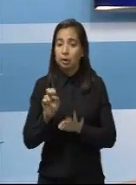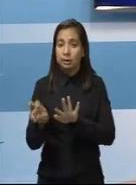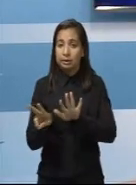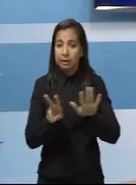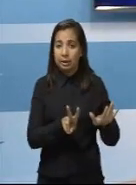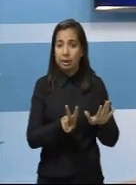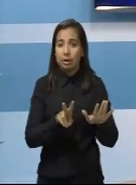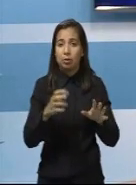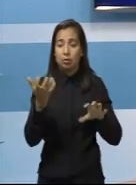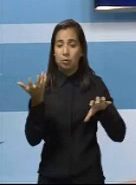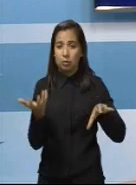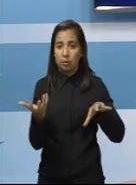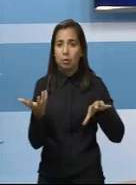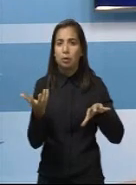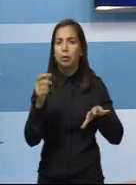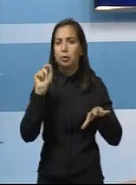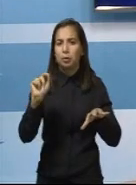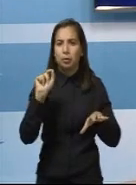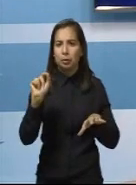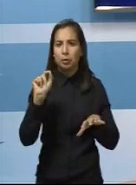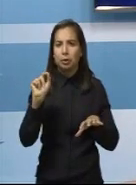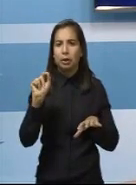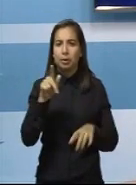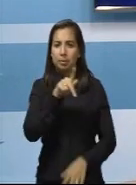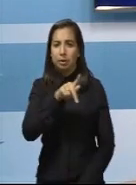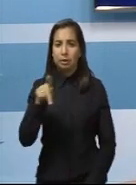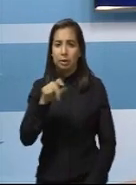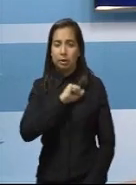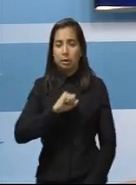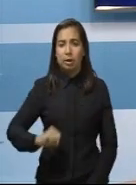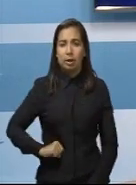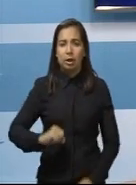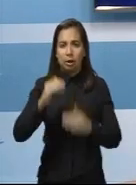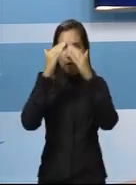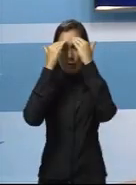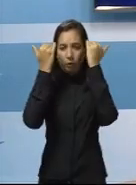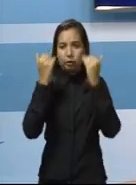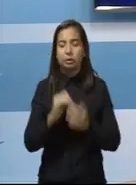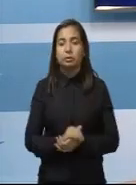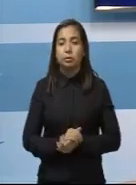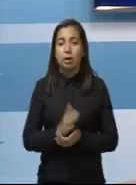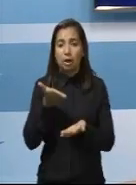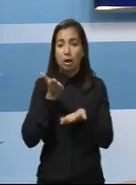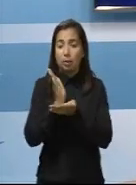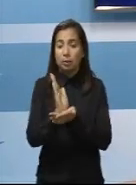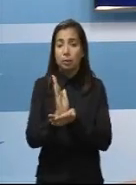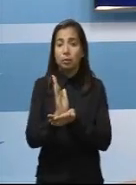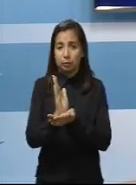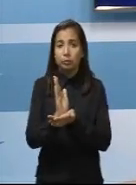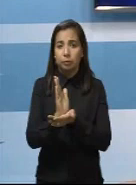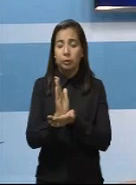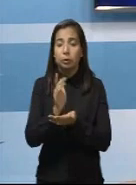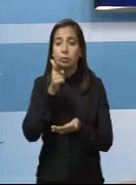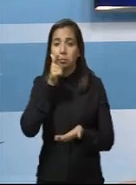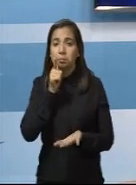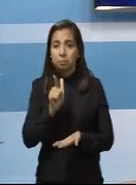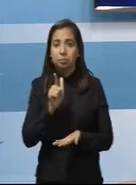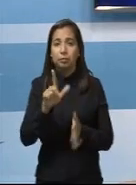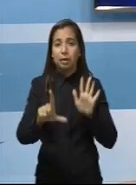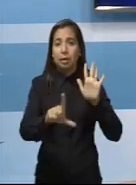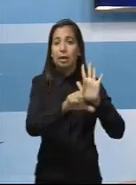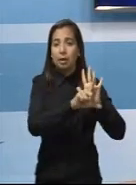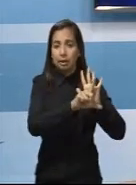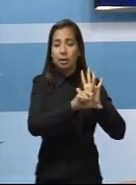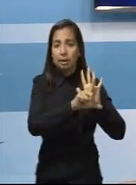o Congresso Nacional, por iniciativa do seu presidente, o senador Eunício Oliveira, aprovou finalmente a